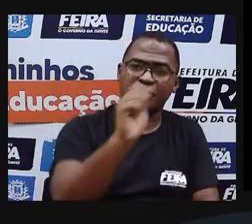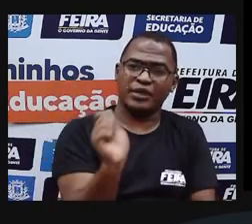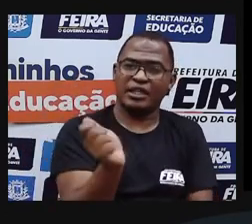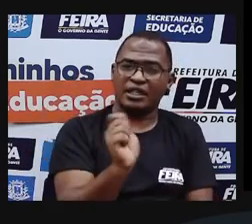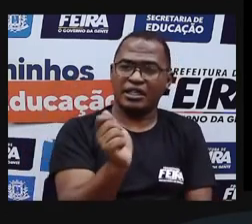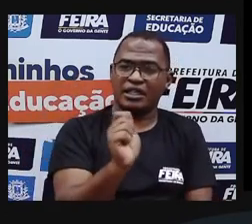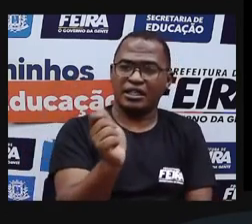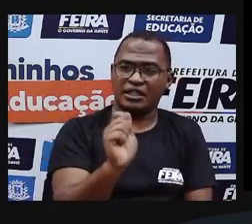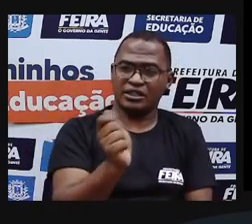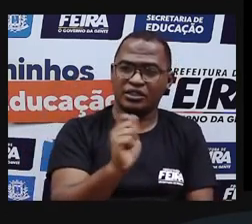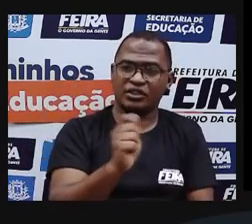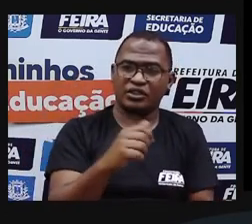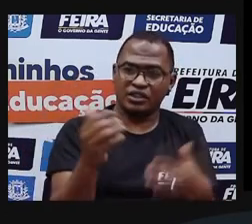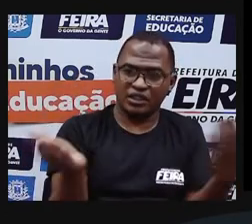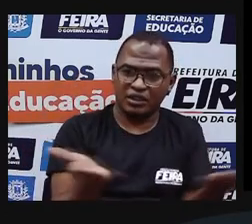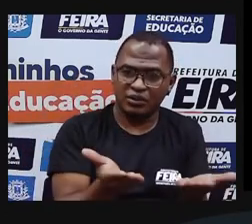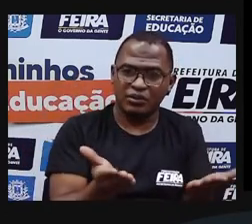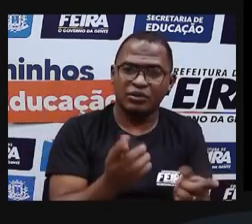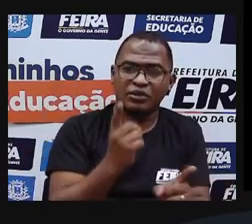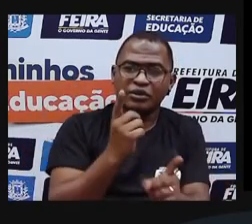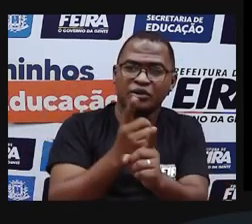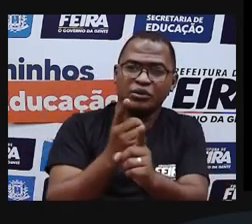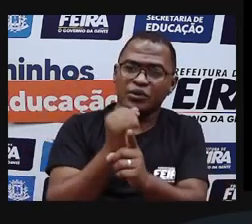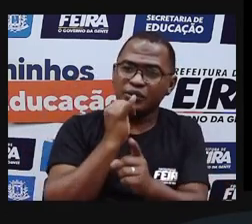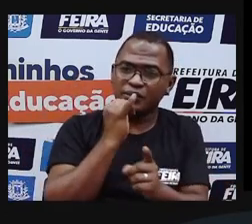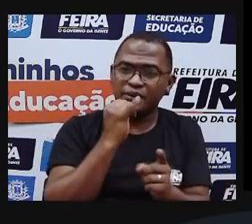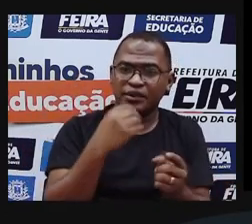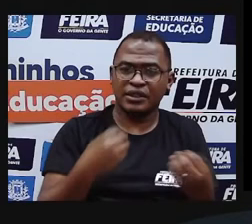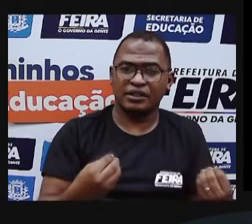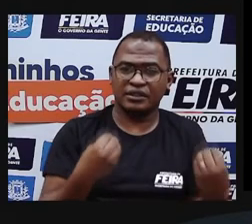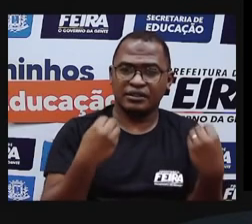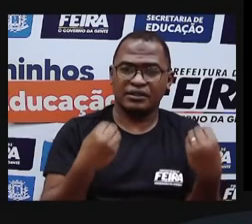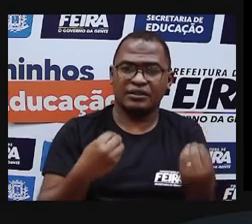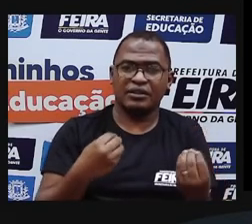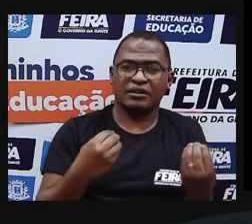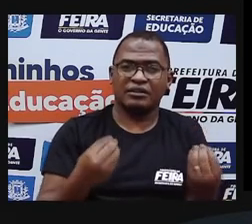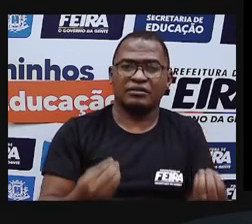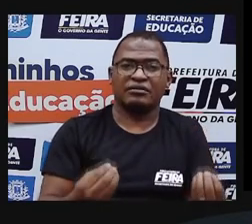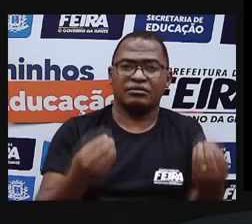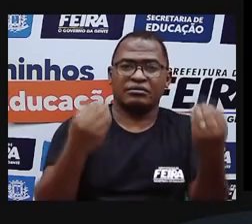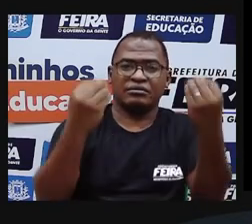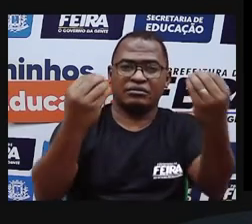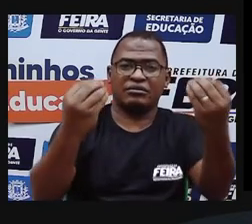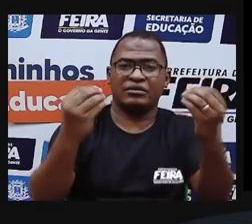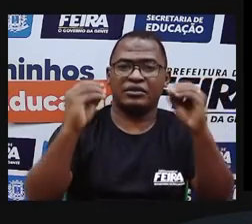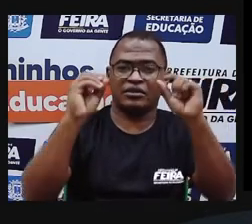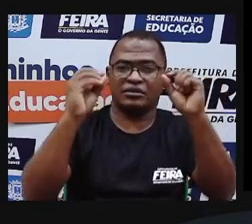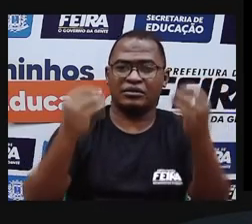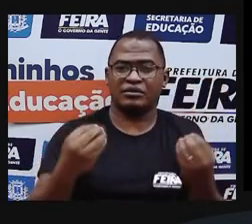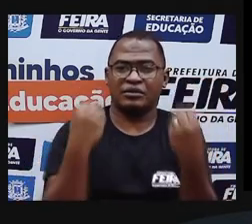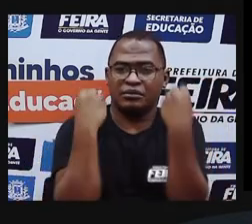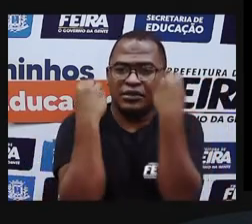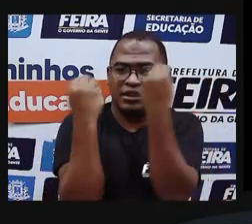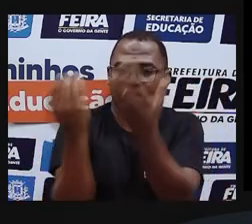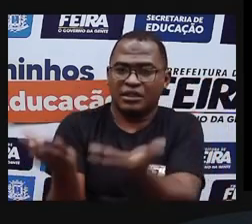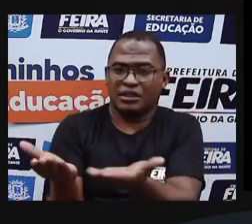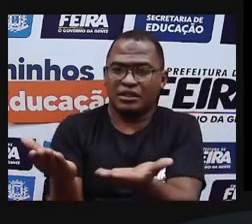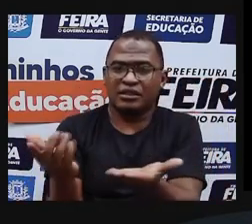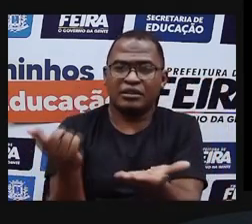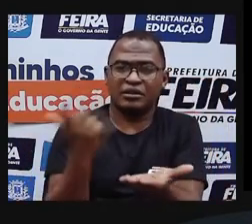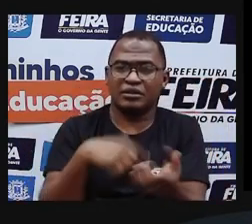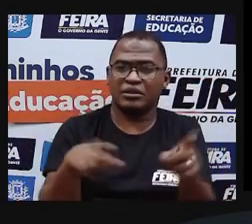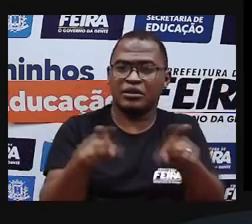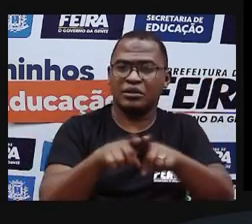foi agraciada com um grande prêmio, o Prêmio Ordem Calabeiro, Cabaleiro. Nos